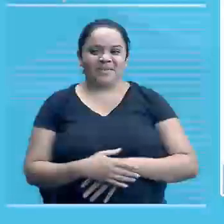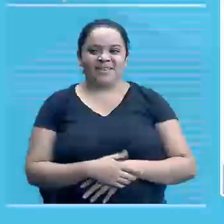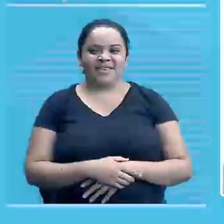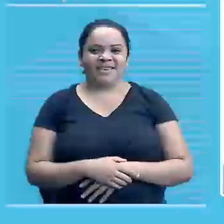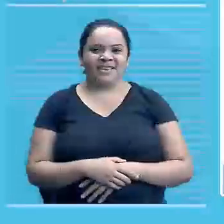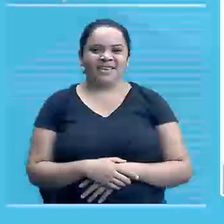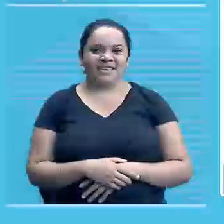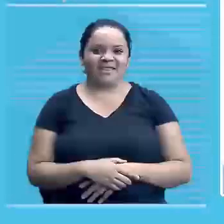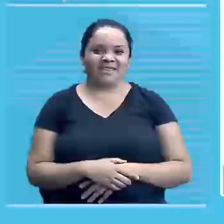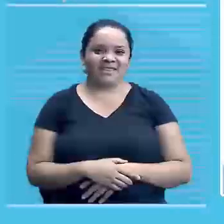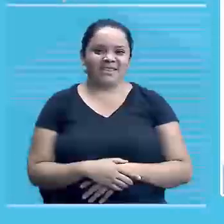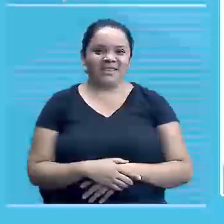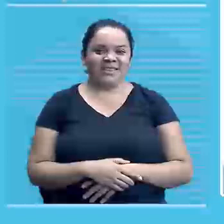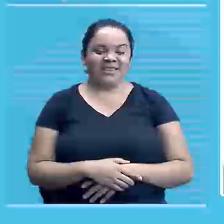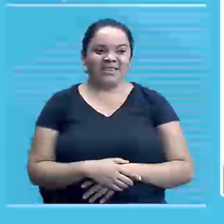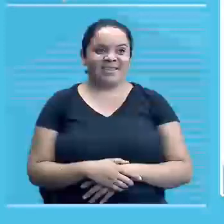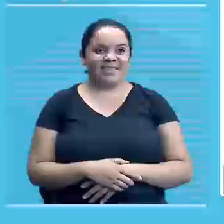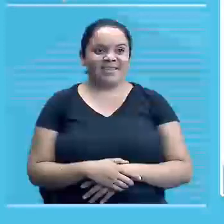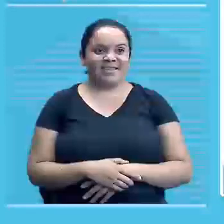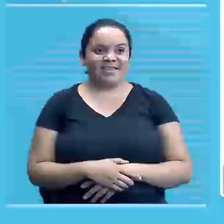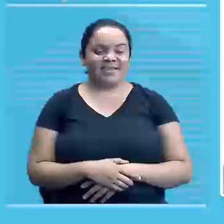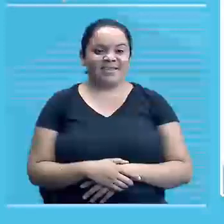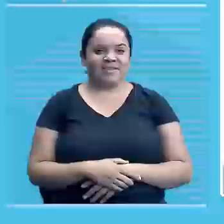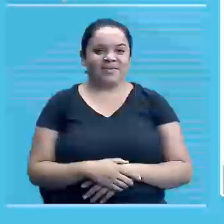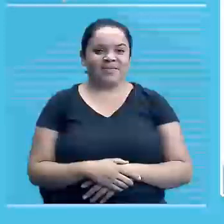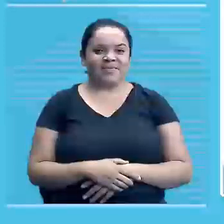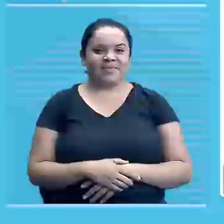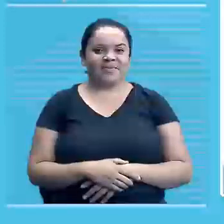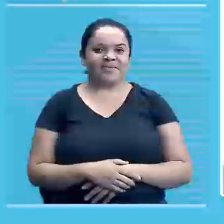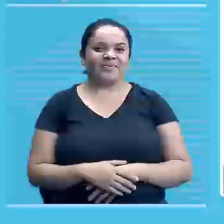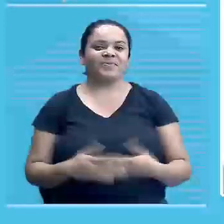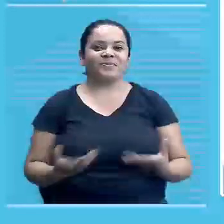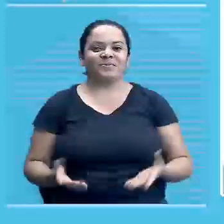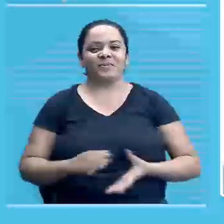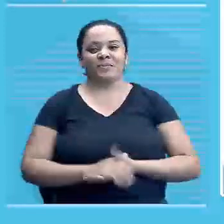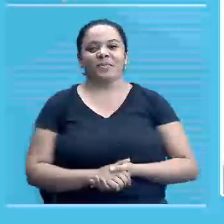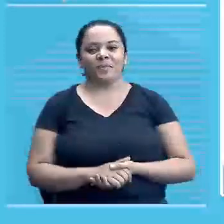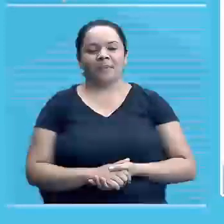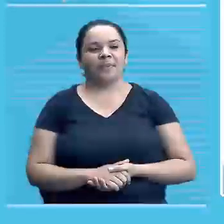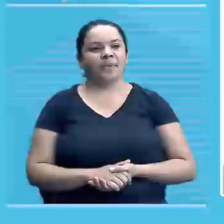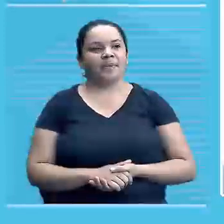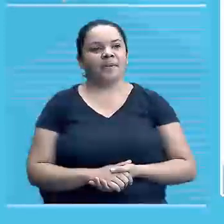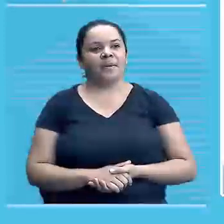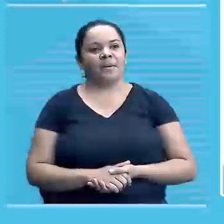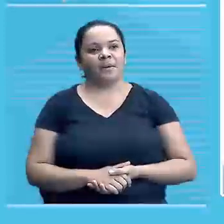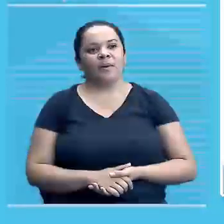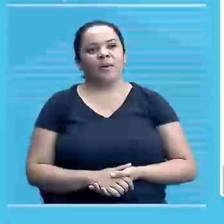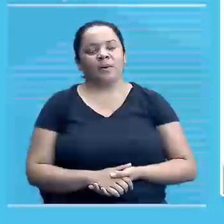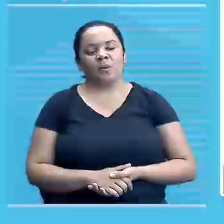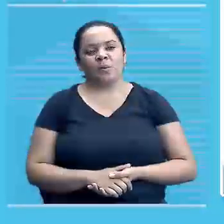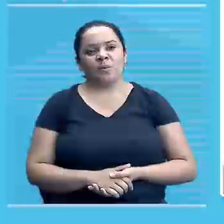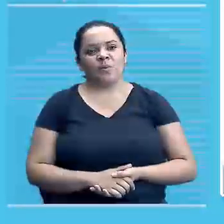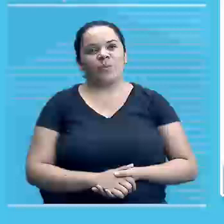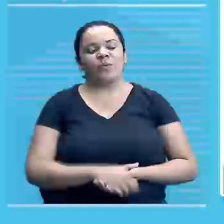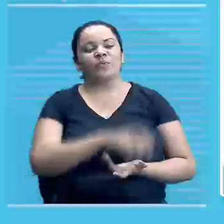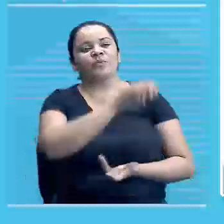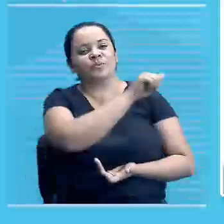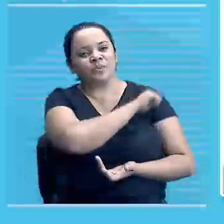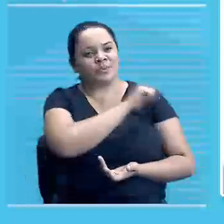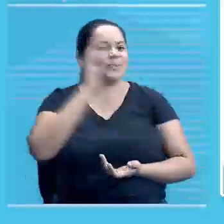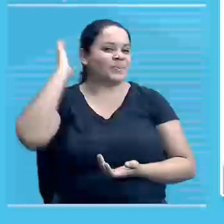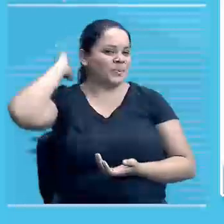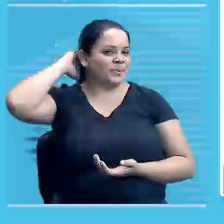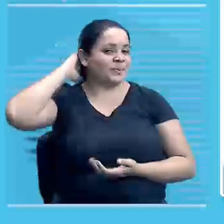Bora lá, né? Então, meu amigo Gabriel, Regina Gabriel respondeu todas aí, né? Bora conferir aqui, Gabriel, se